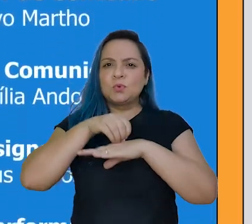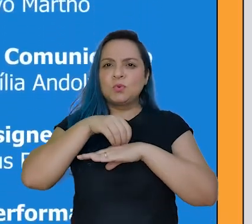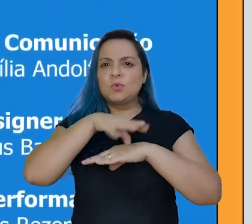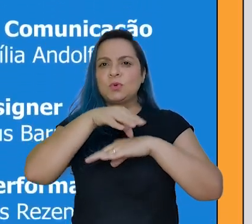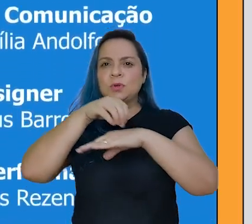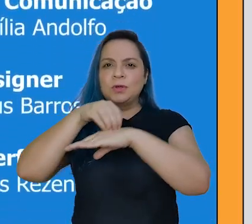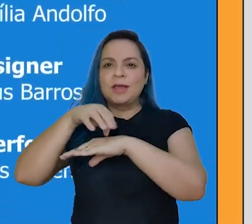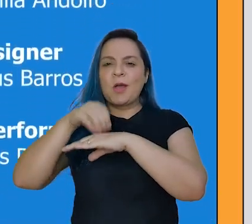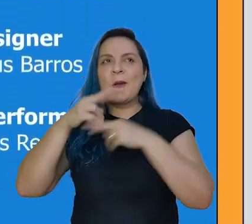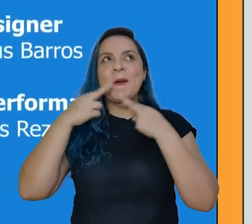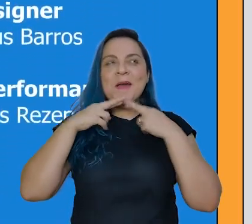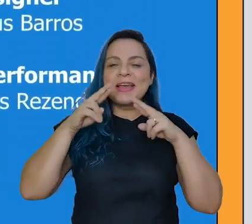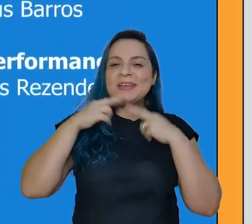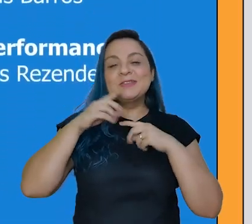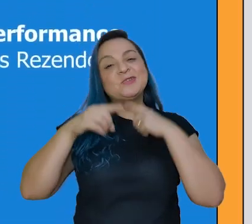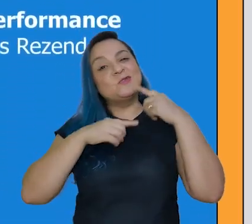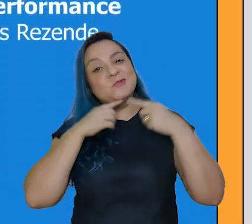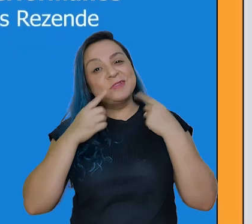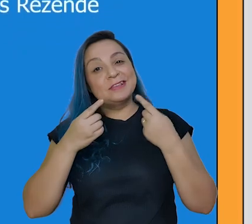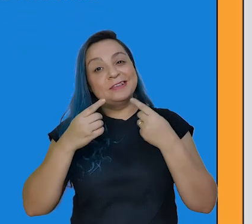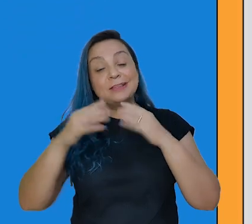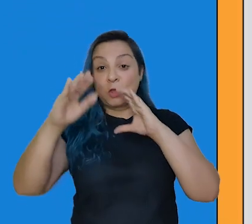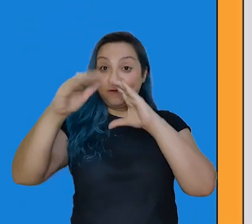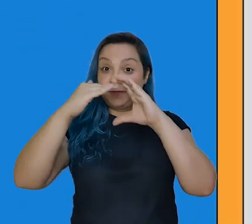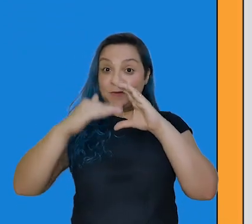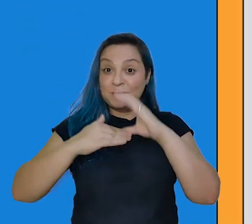ou crítica ou dúvida,